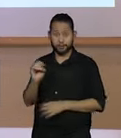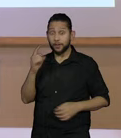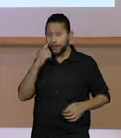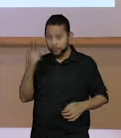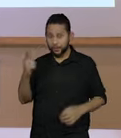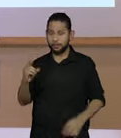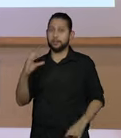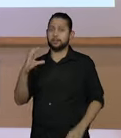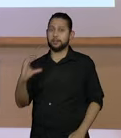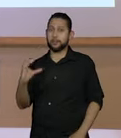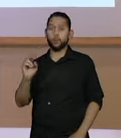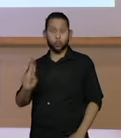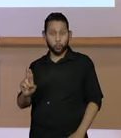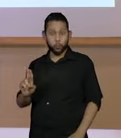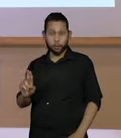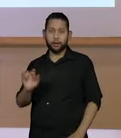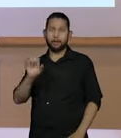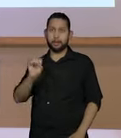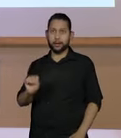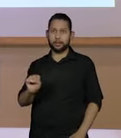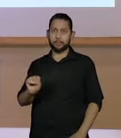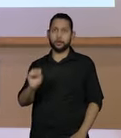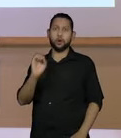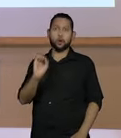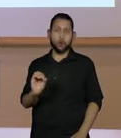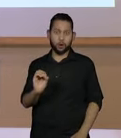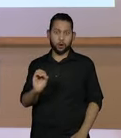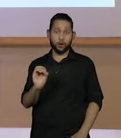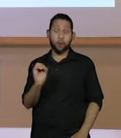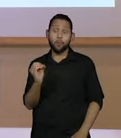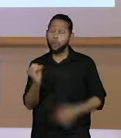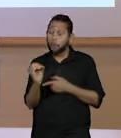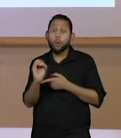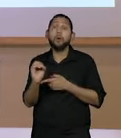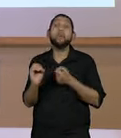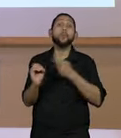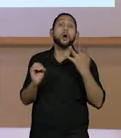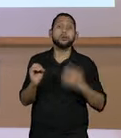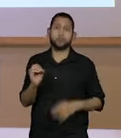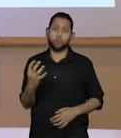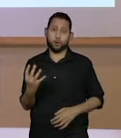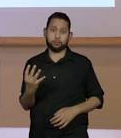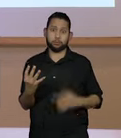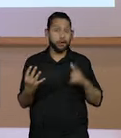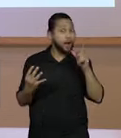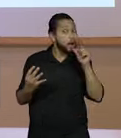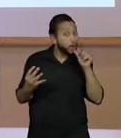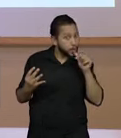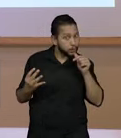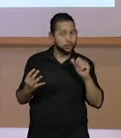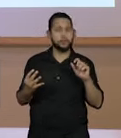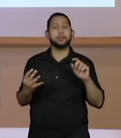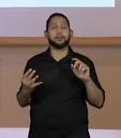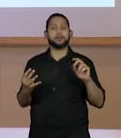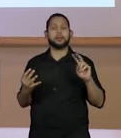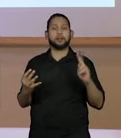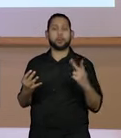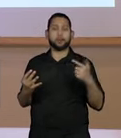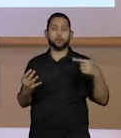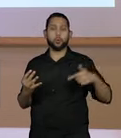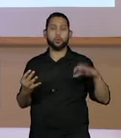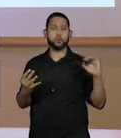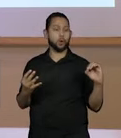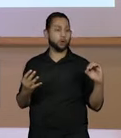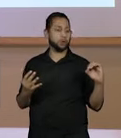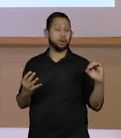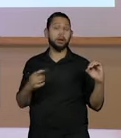água, a gente vai fazer 5 vezes 1, 5 átomos de oxigênio nas moléculas de água.